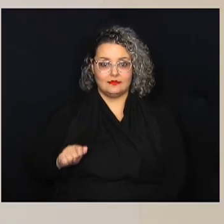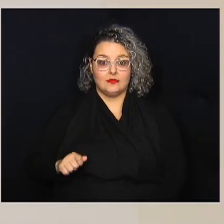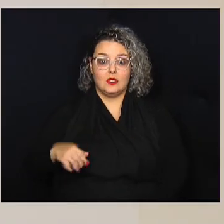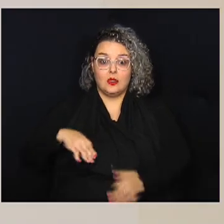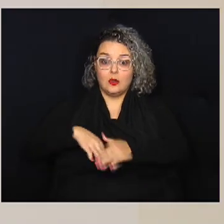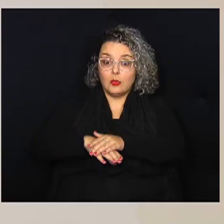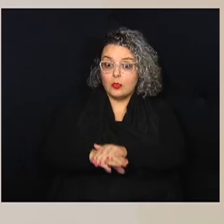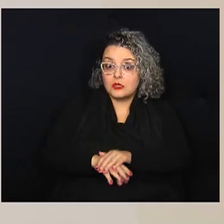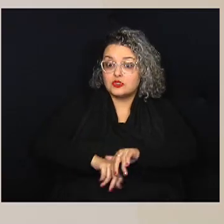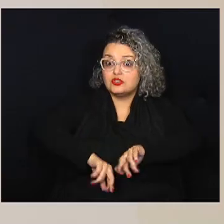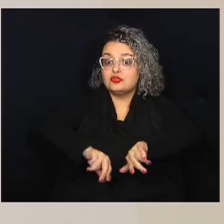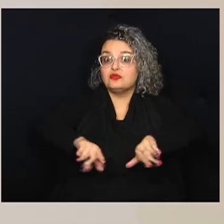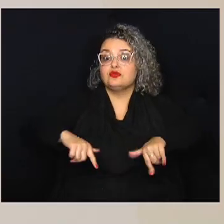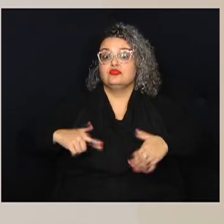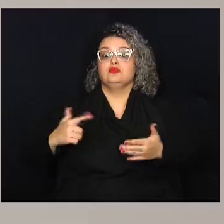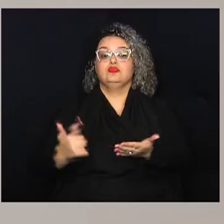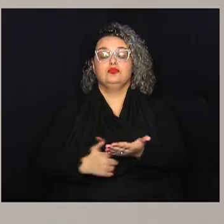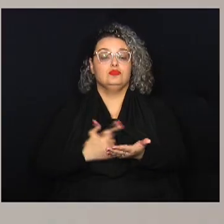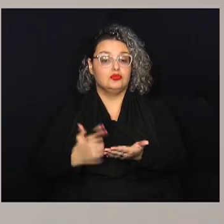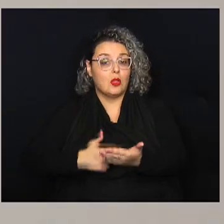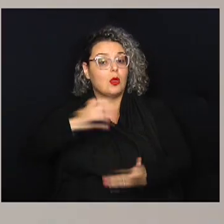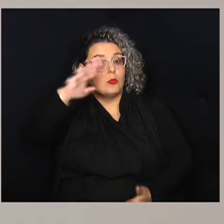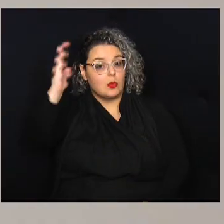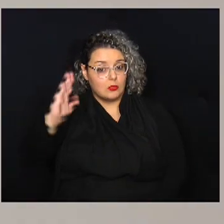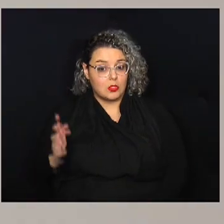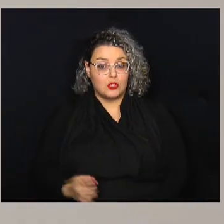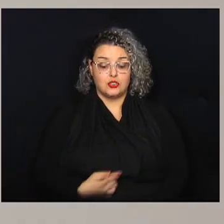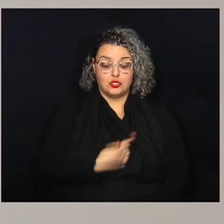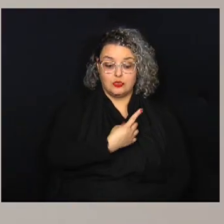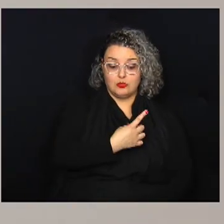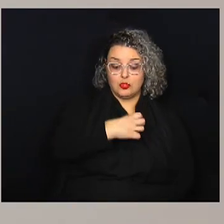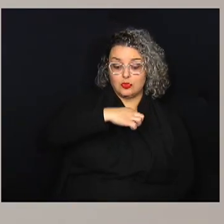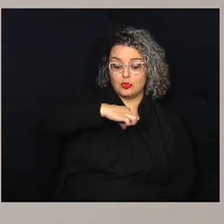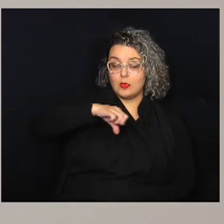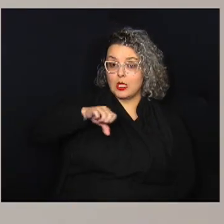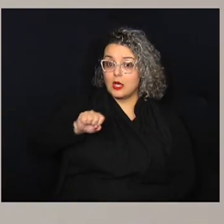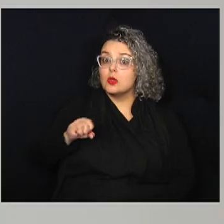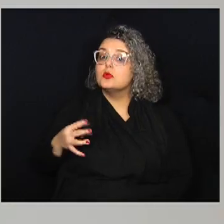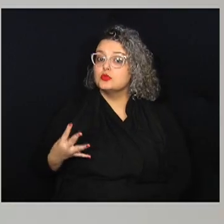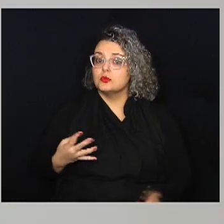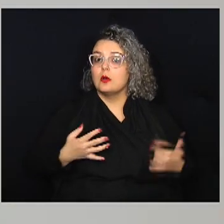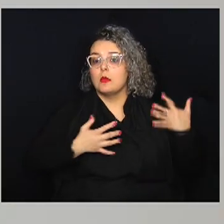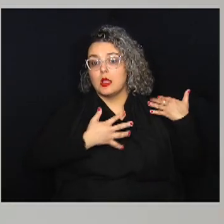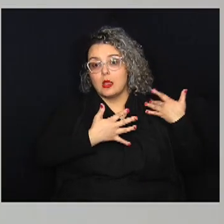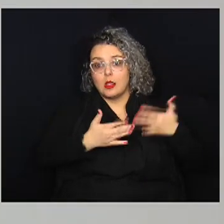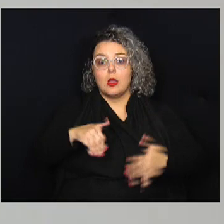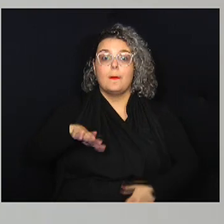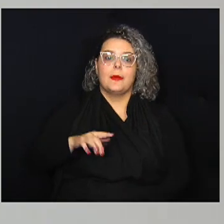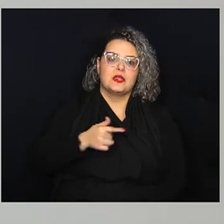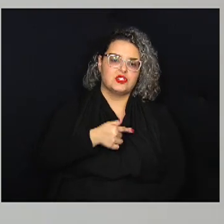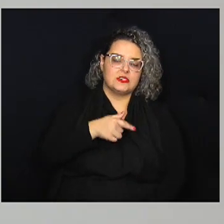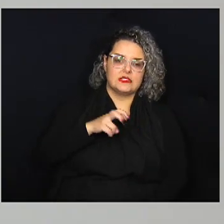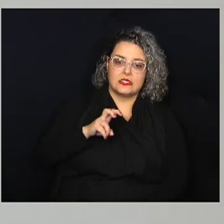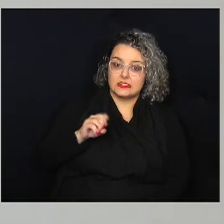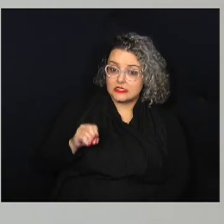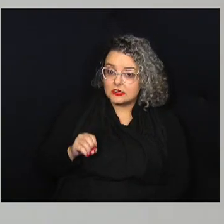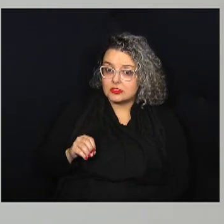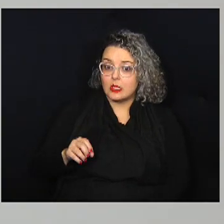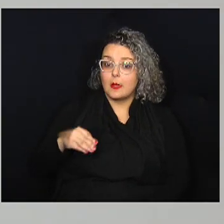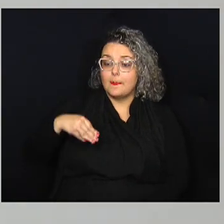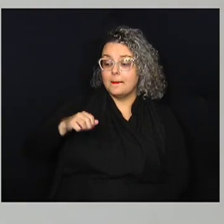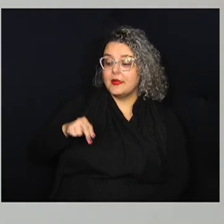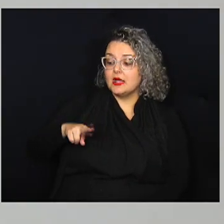acervos de vários literatos brasileiros desde 1984. São mais de 750 manuscritos